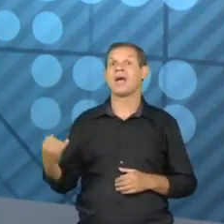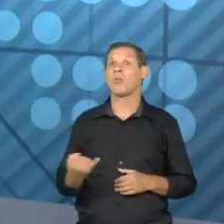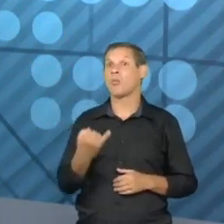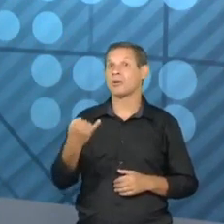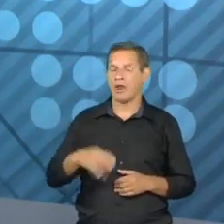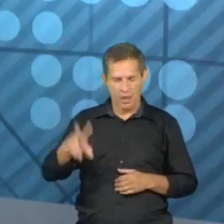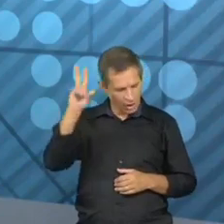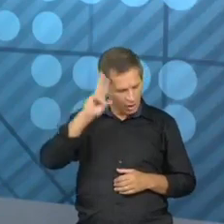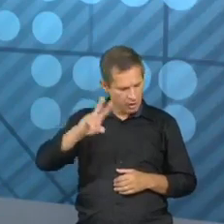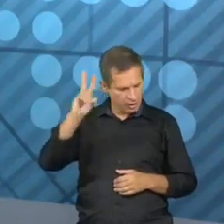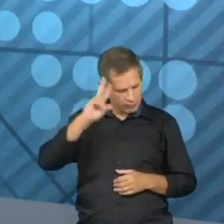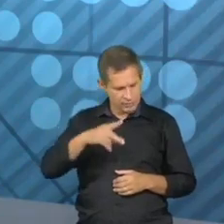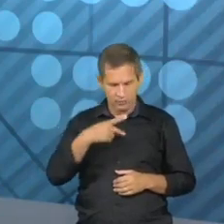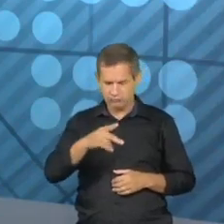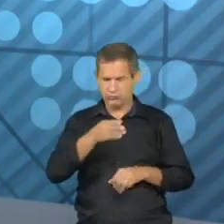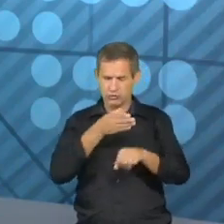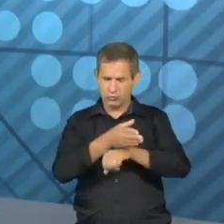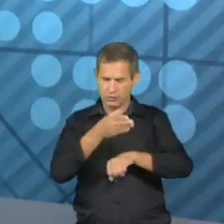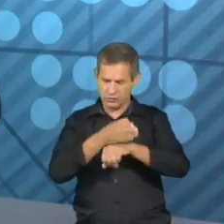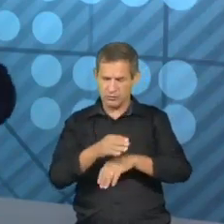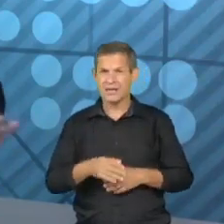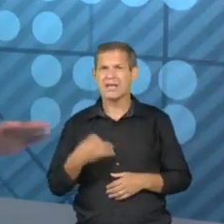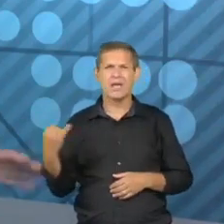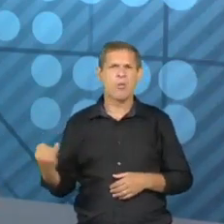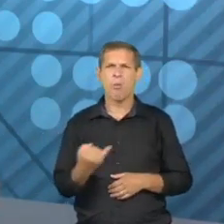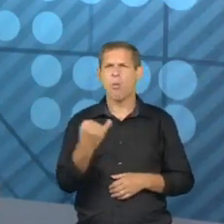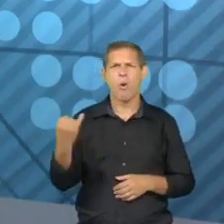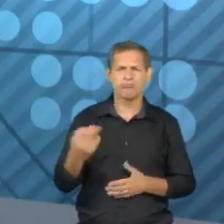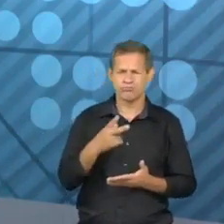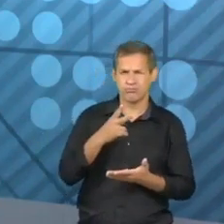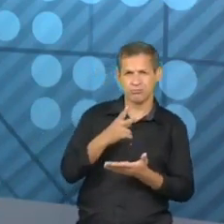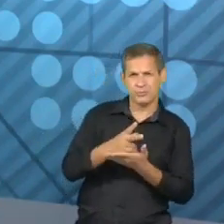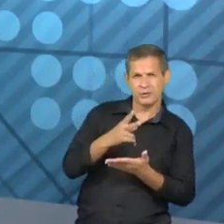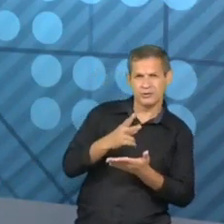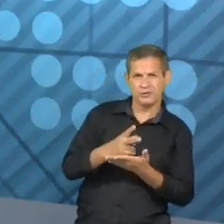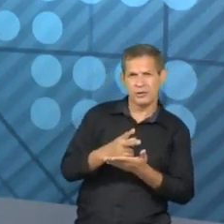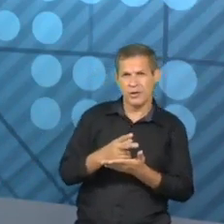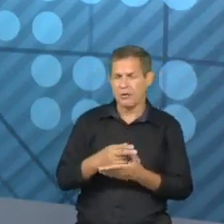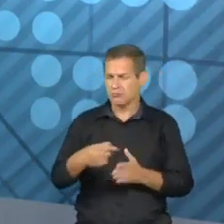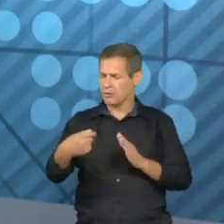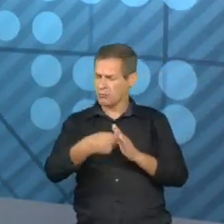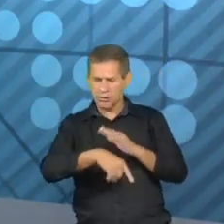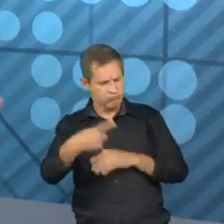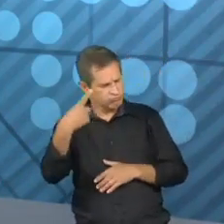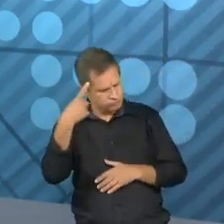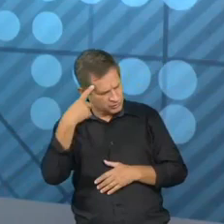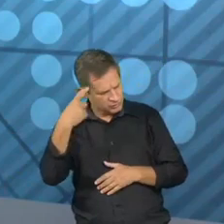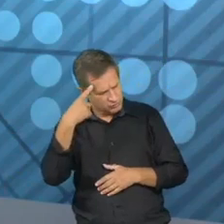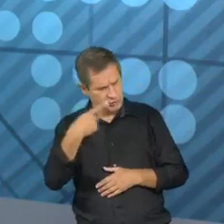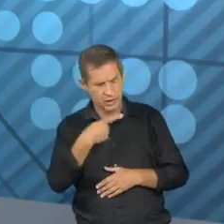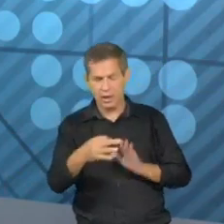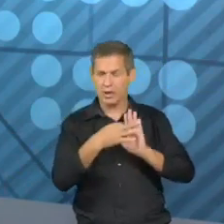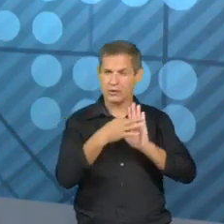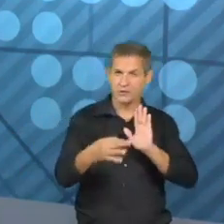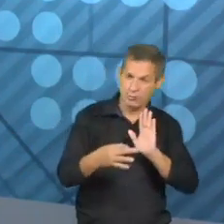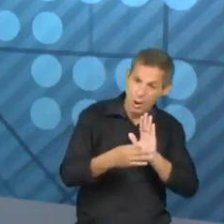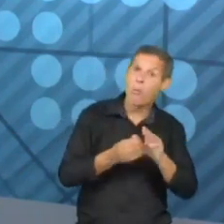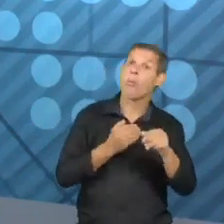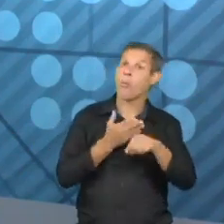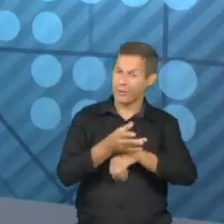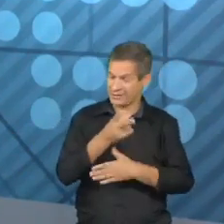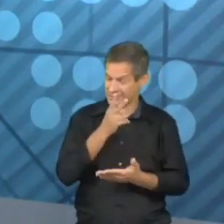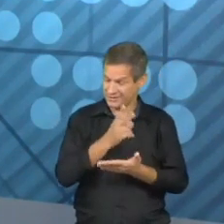Importante lembrar, a sua participação ela é essencial. Manda sua pergunta, manda seu comentário, não deixe